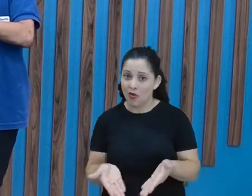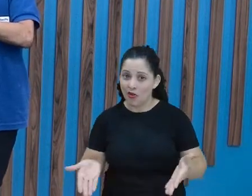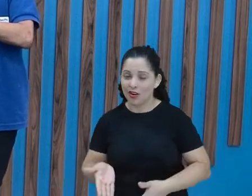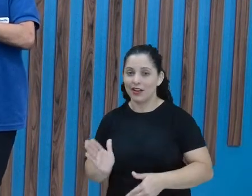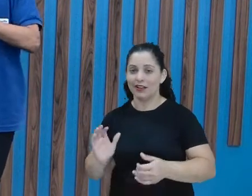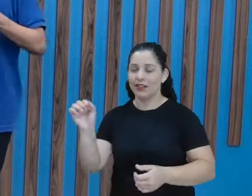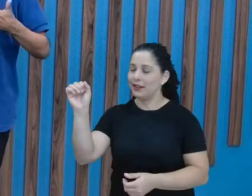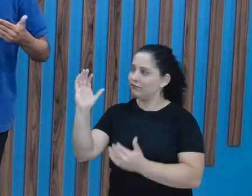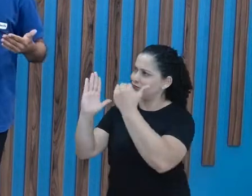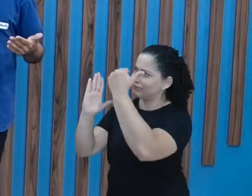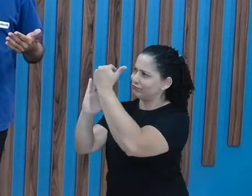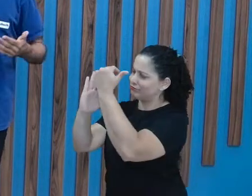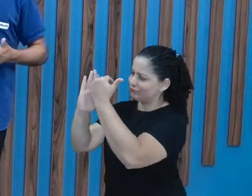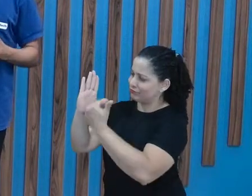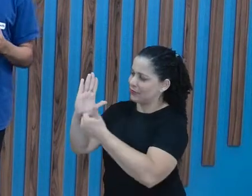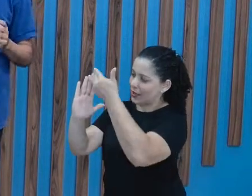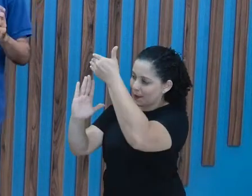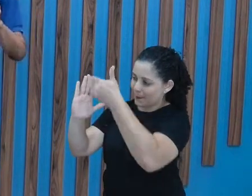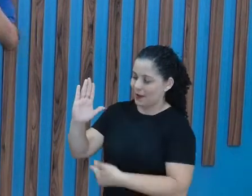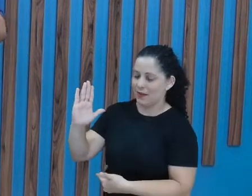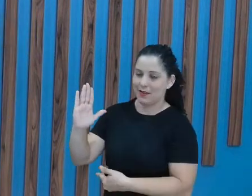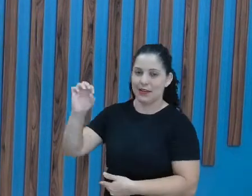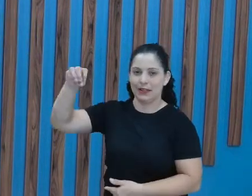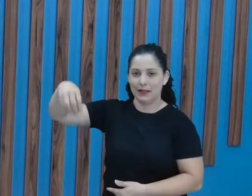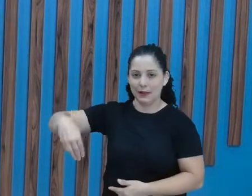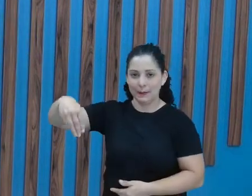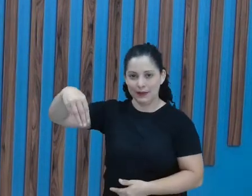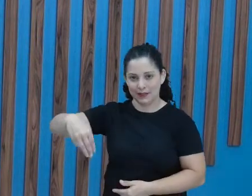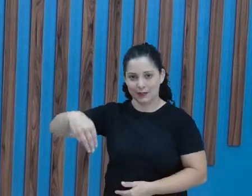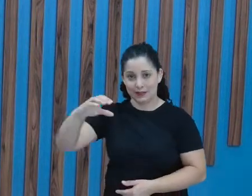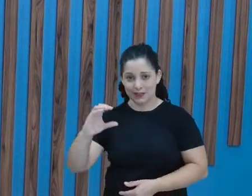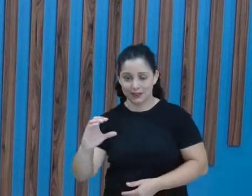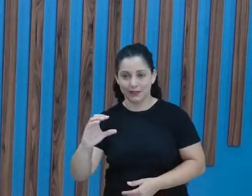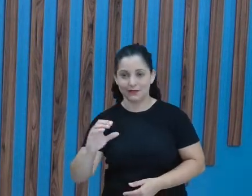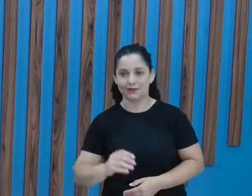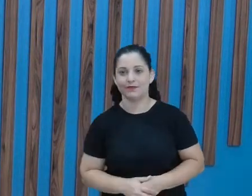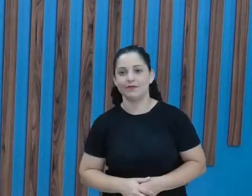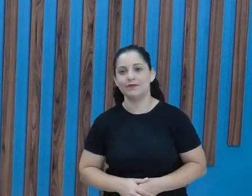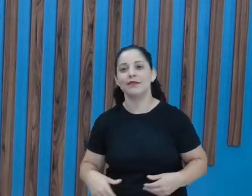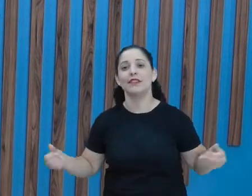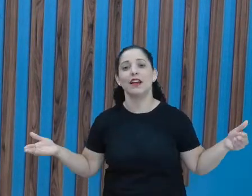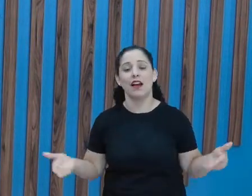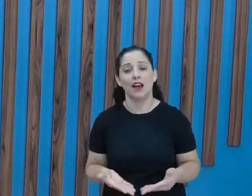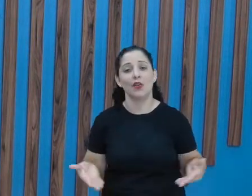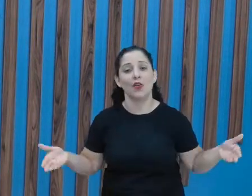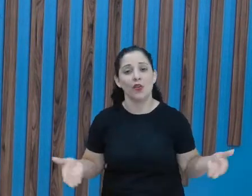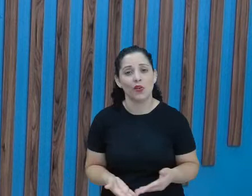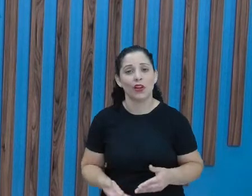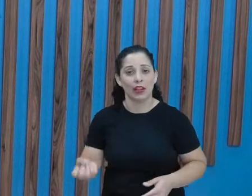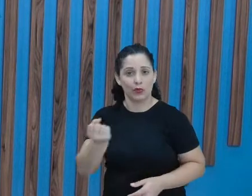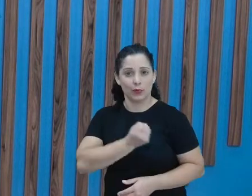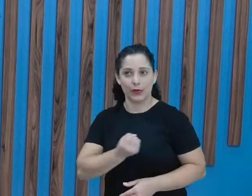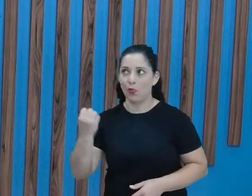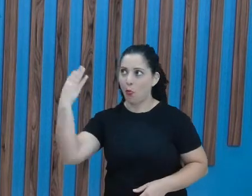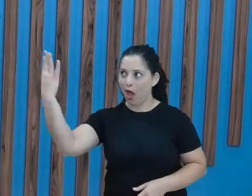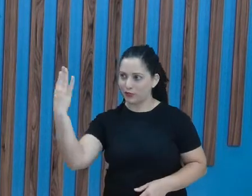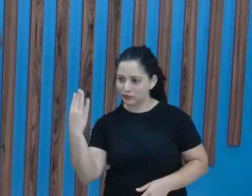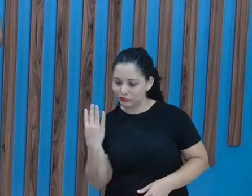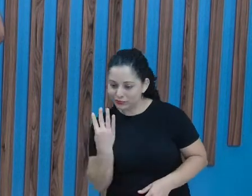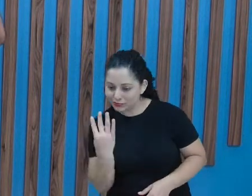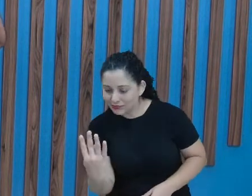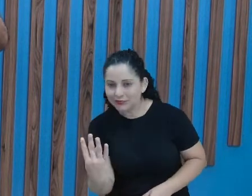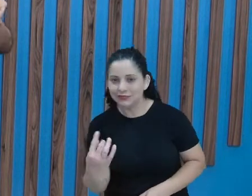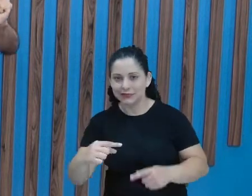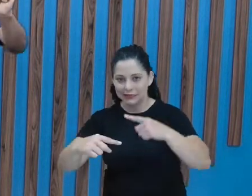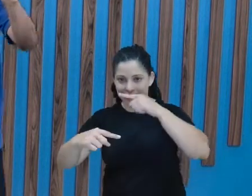MMC. Então, o MMC vai ser 4. Agora aqui, ó, no lugar desse 2, ó. Aí, a regrinha. Divide